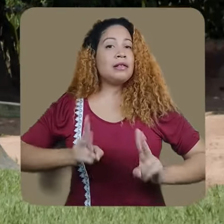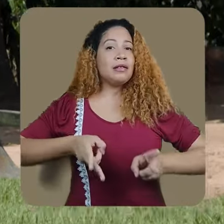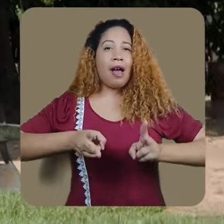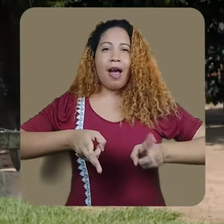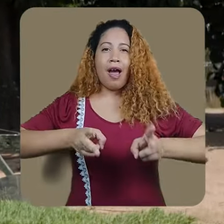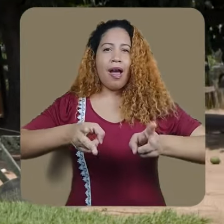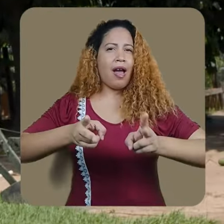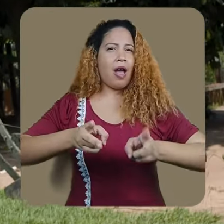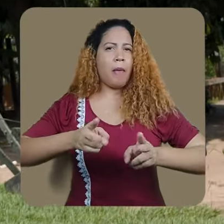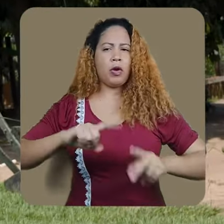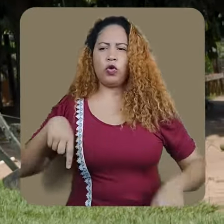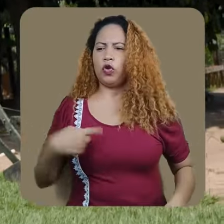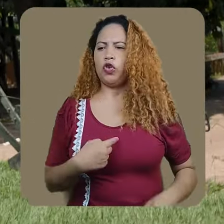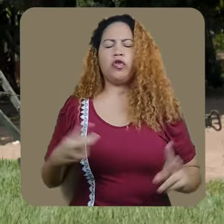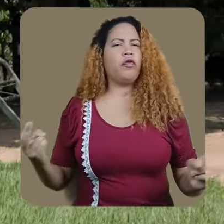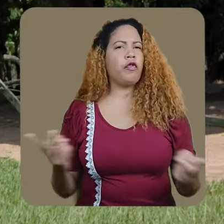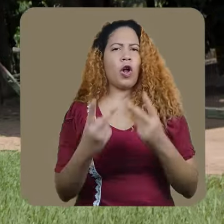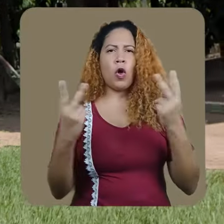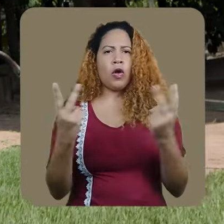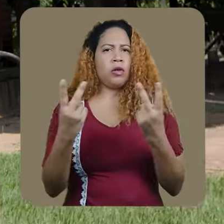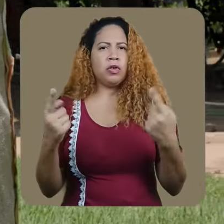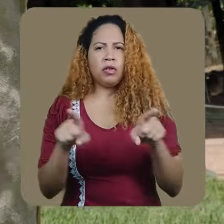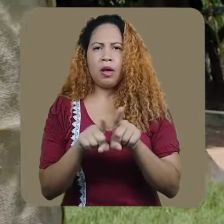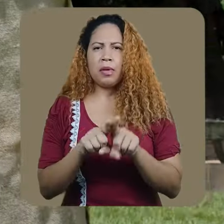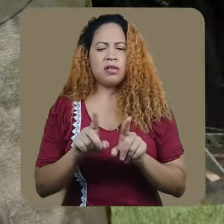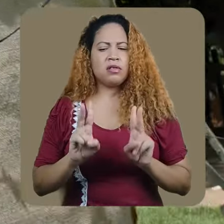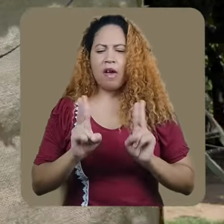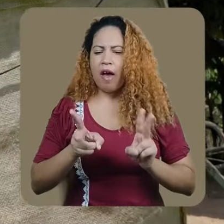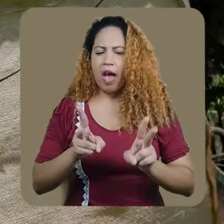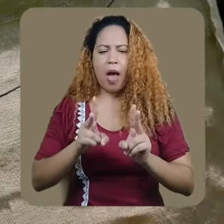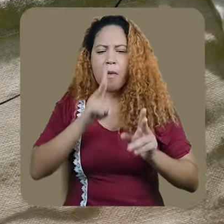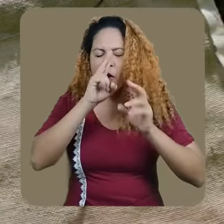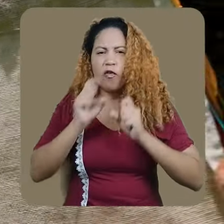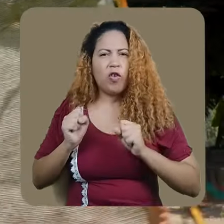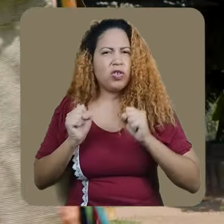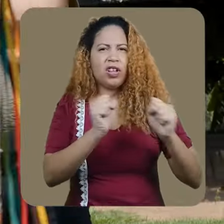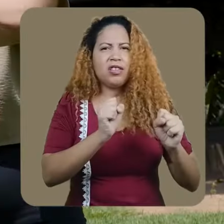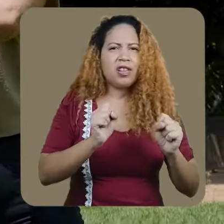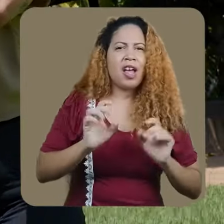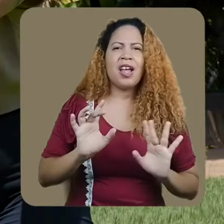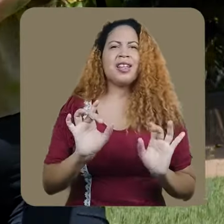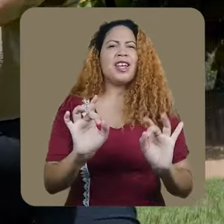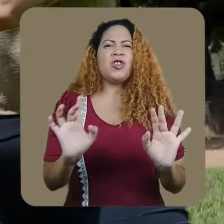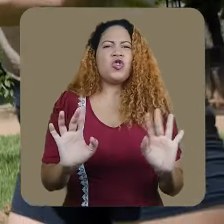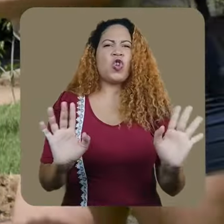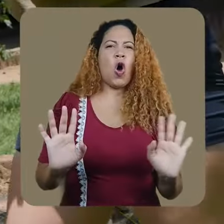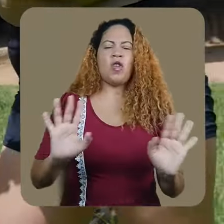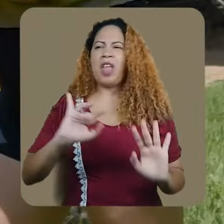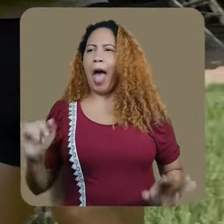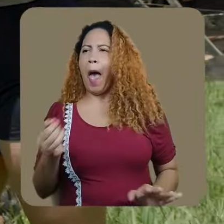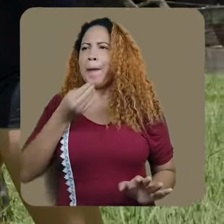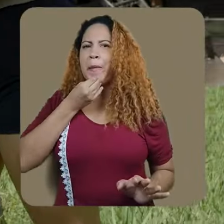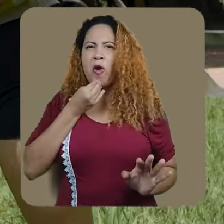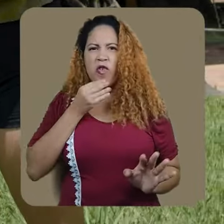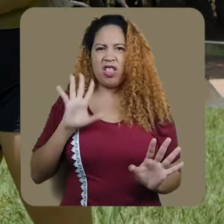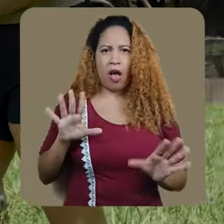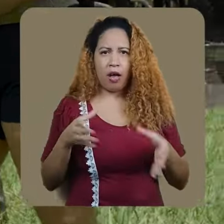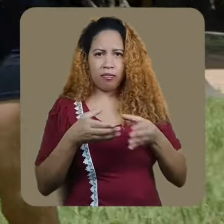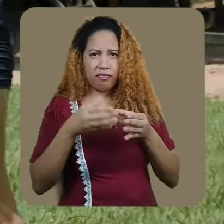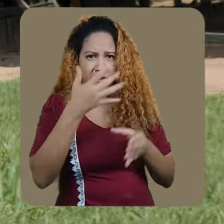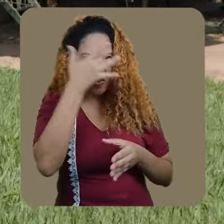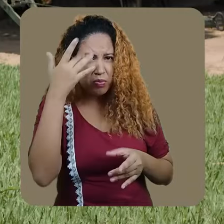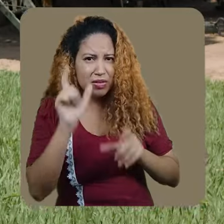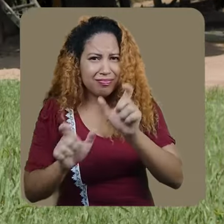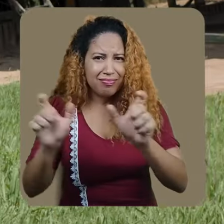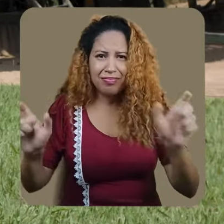A todo momento, a gente valoriza a nossa rede. E nisso a gente fortalece ela. Não muito só na onda do se aproveitar